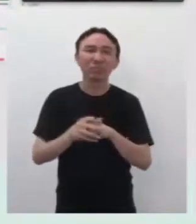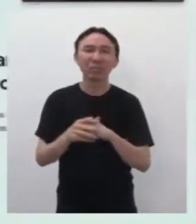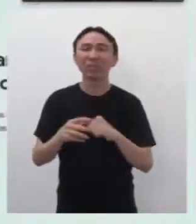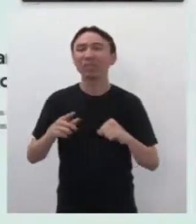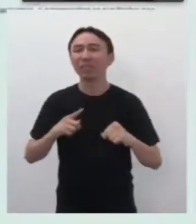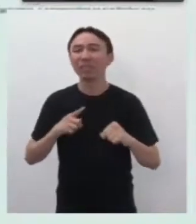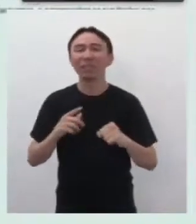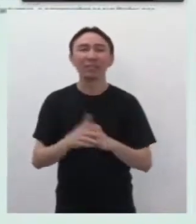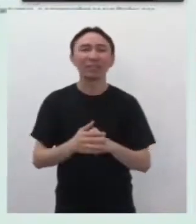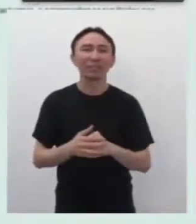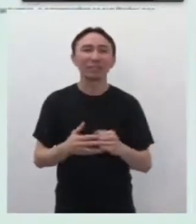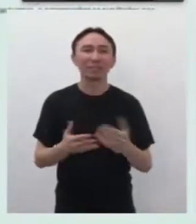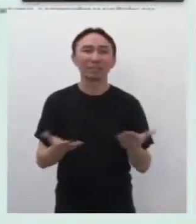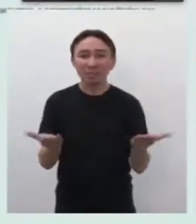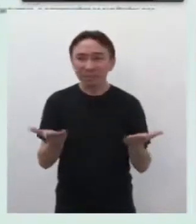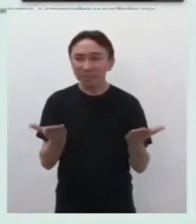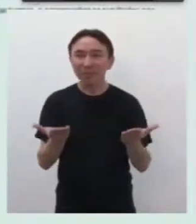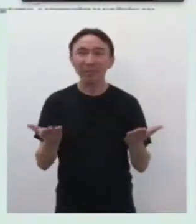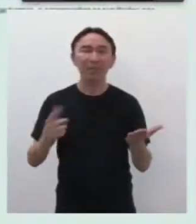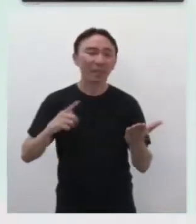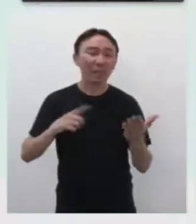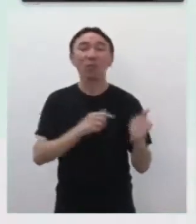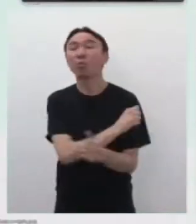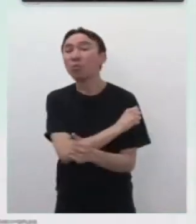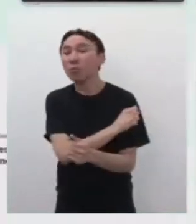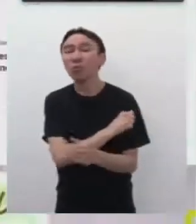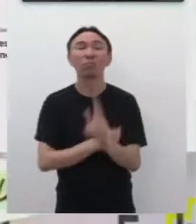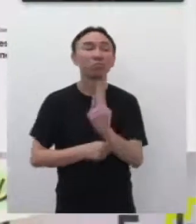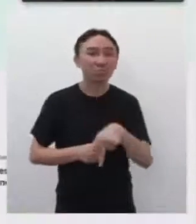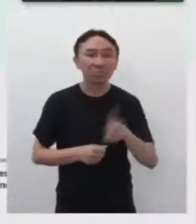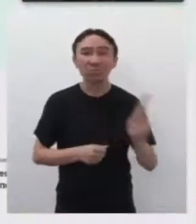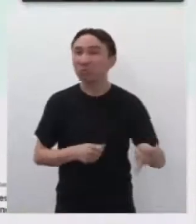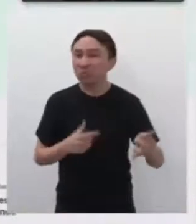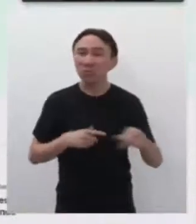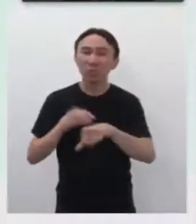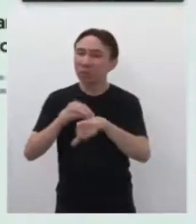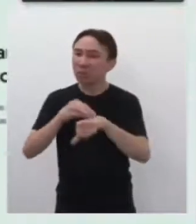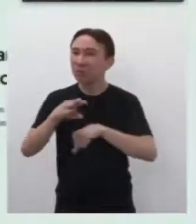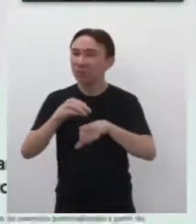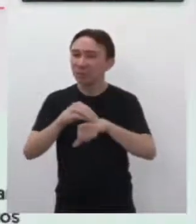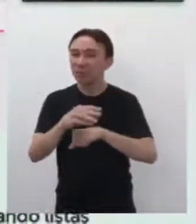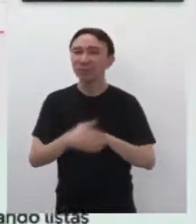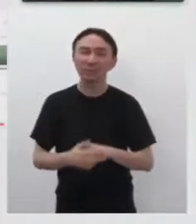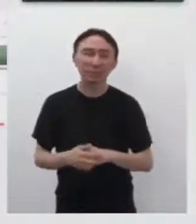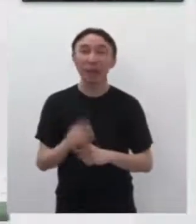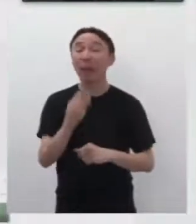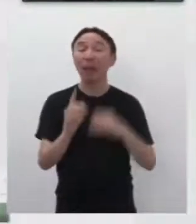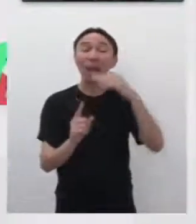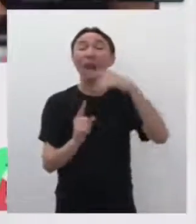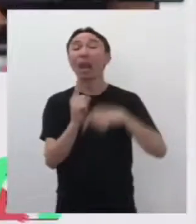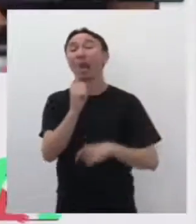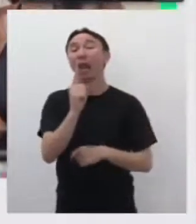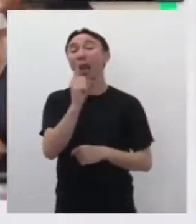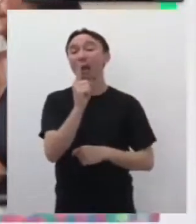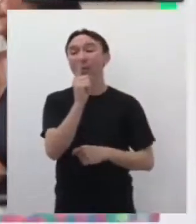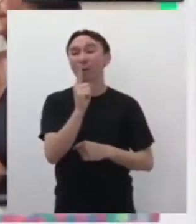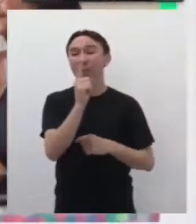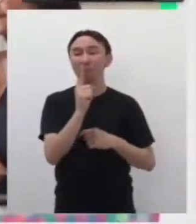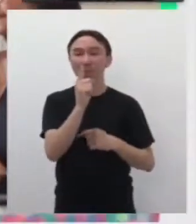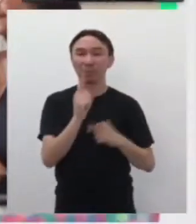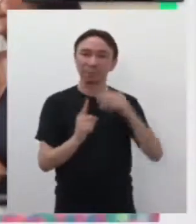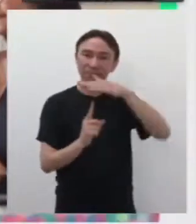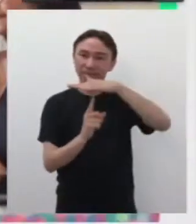para os alunos, alguns para os professores, tá? E aí, lá em cima, você vai